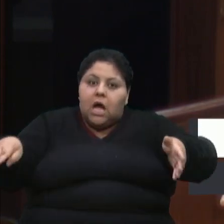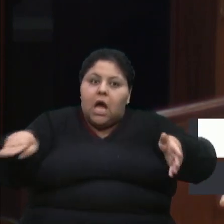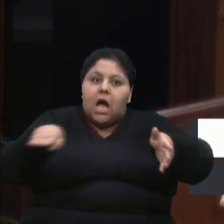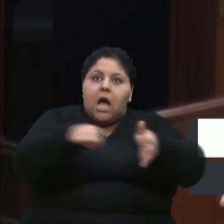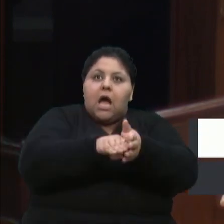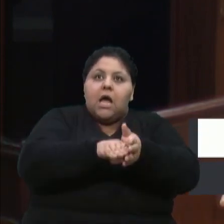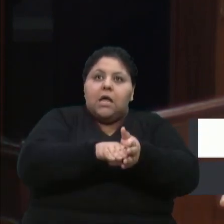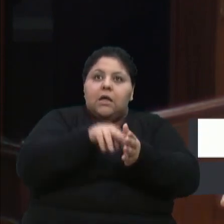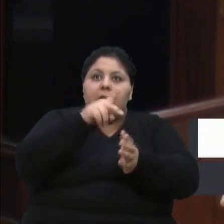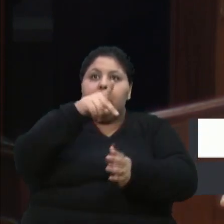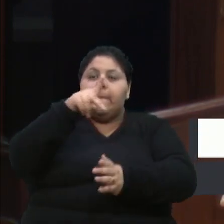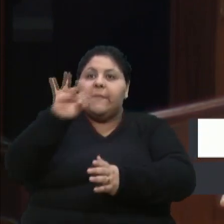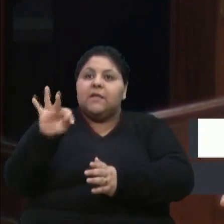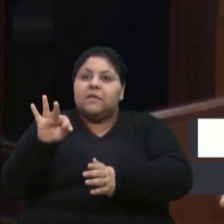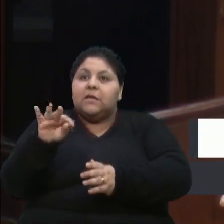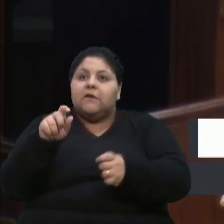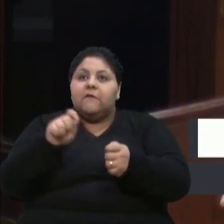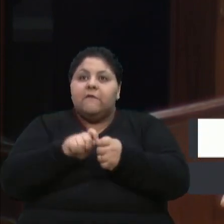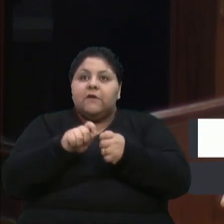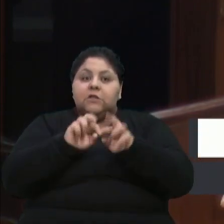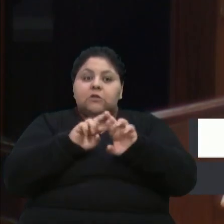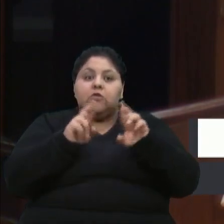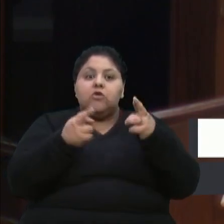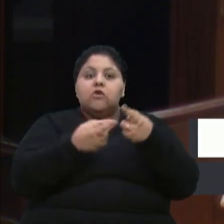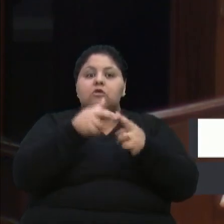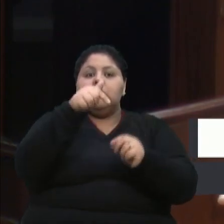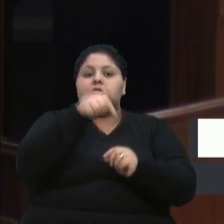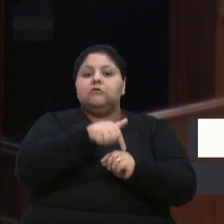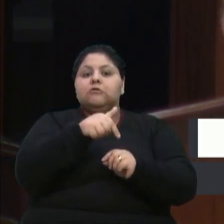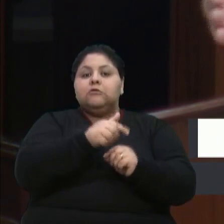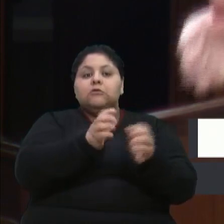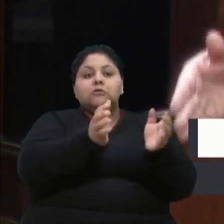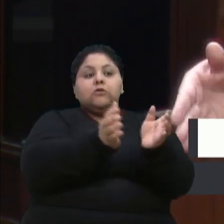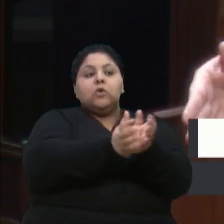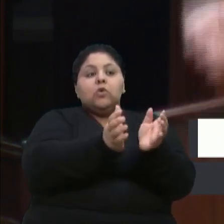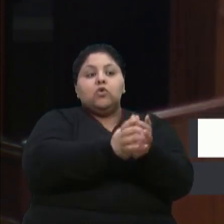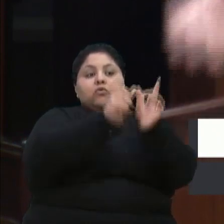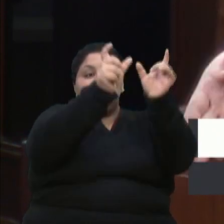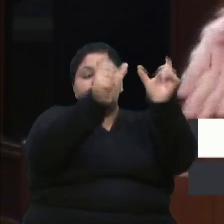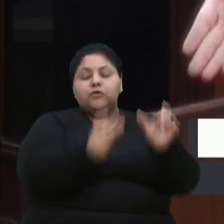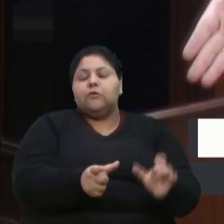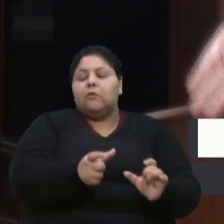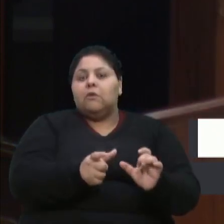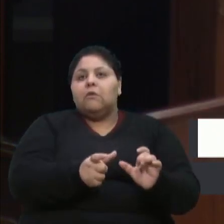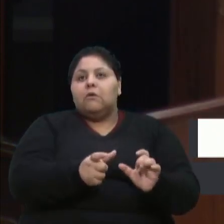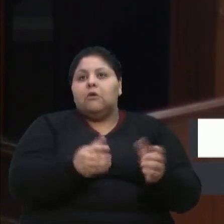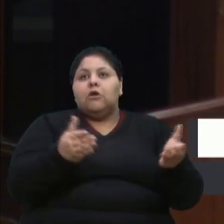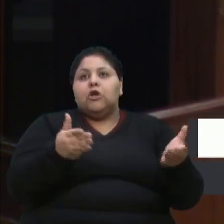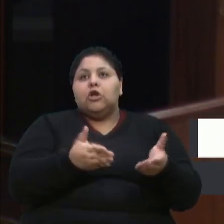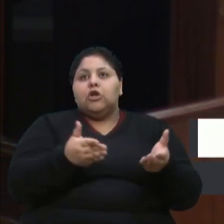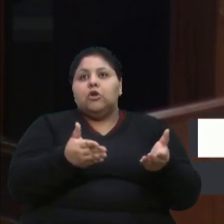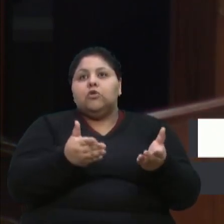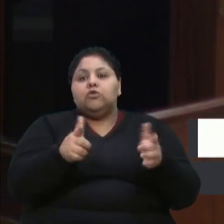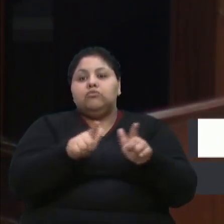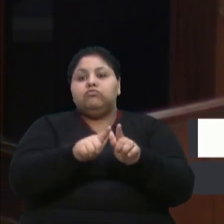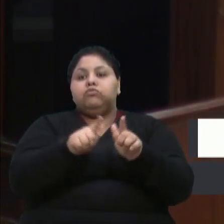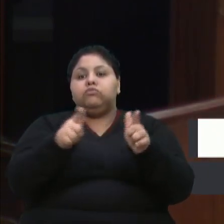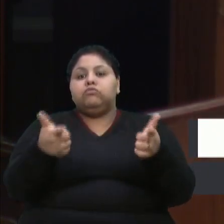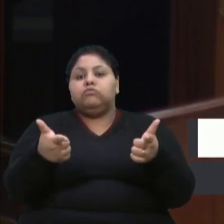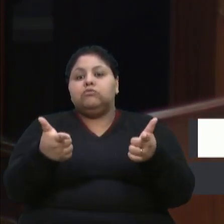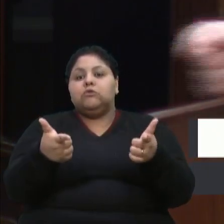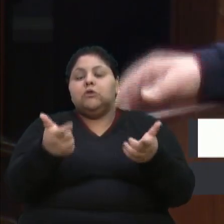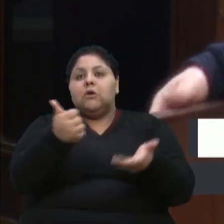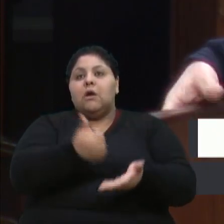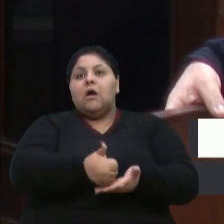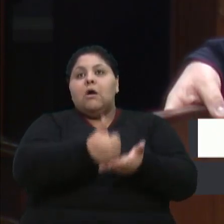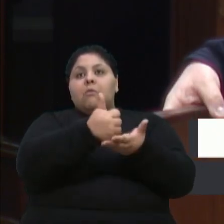paralelas aqui na Câmara, com um grupo de pessoas que hoje estão no Jornal Pioneiro apoiando esse